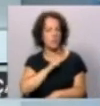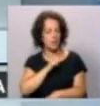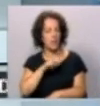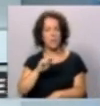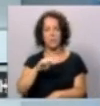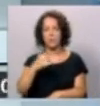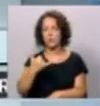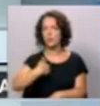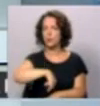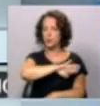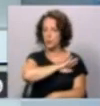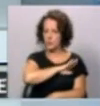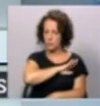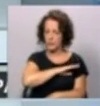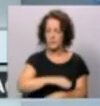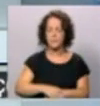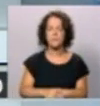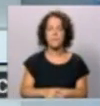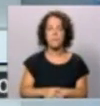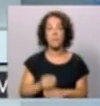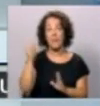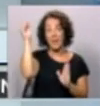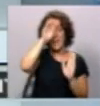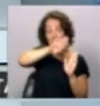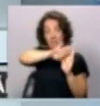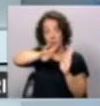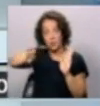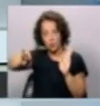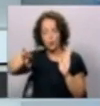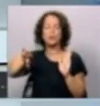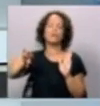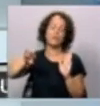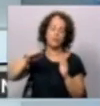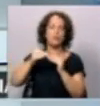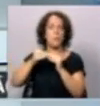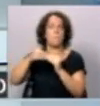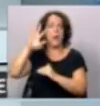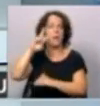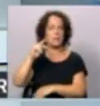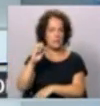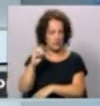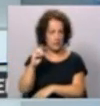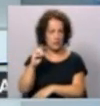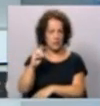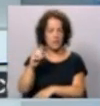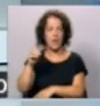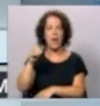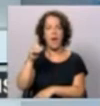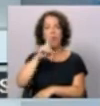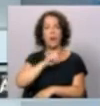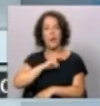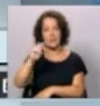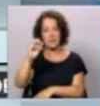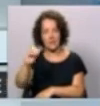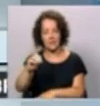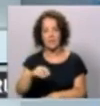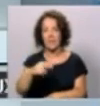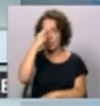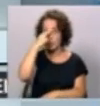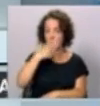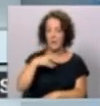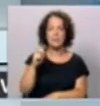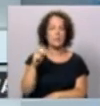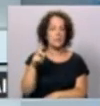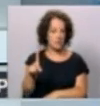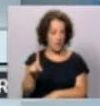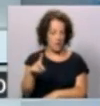32 em Coimbra. Para as regiões do interior teremos também valores superiores a 30 graus, com 30 na Guarda, 36 em Castelo Branco